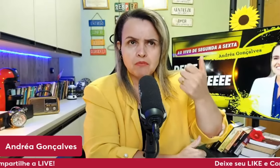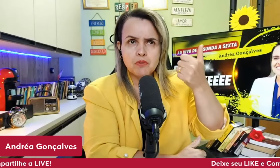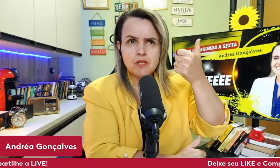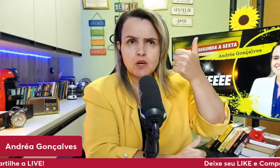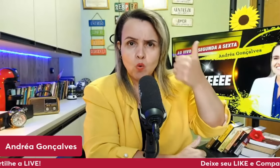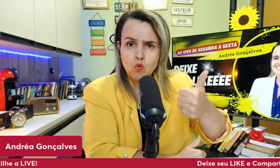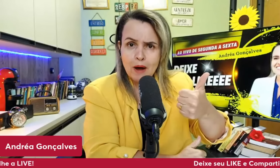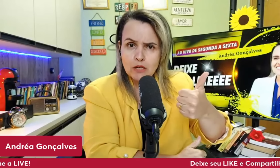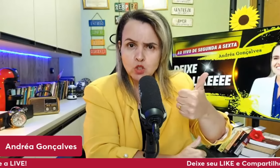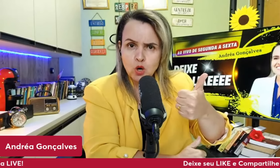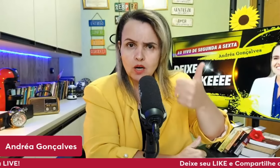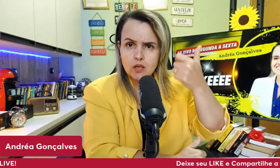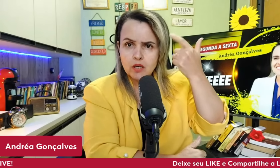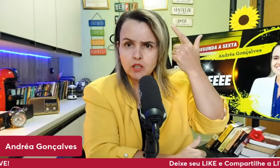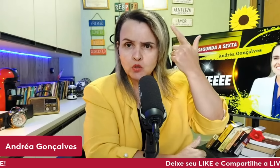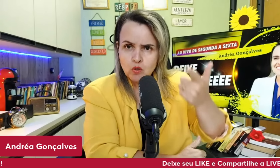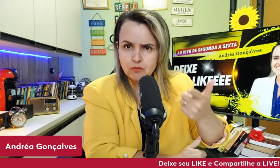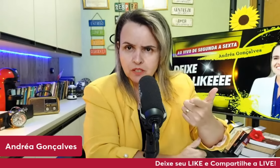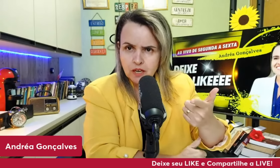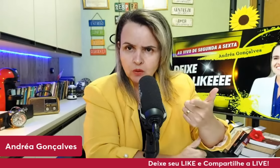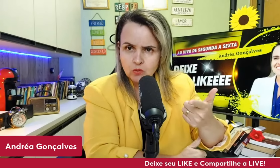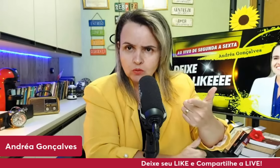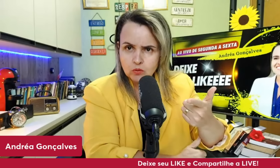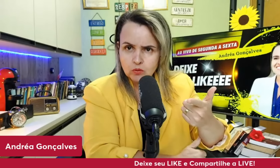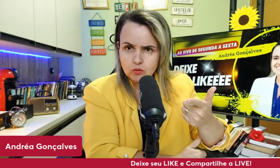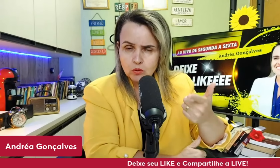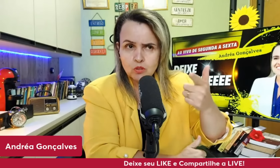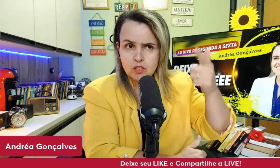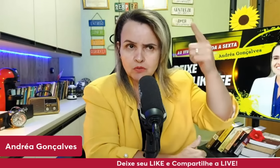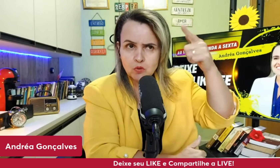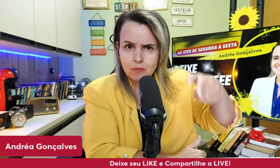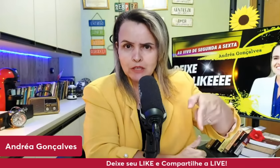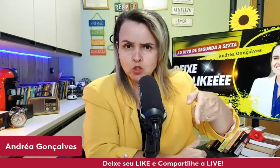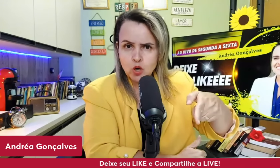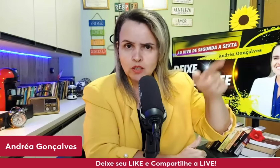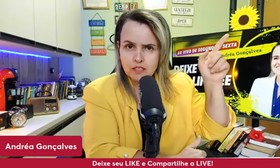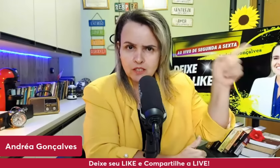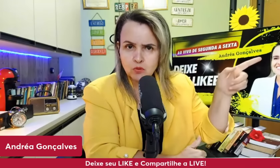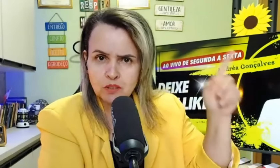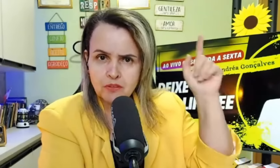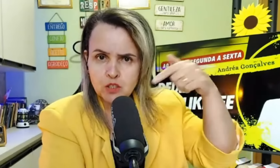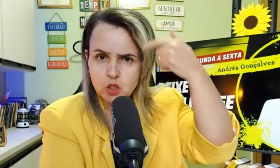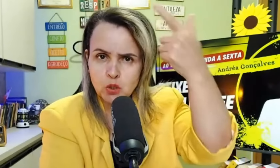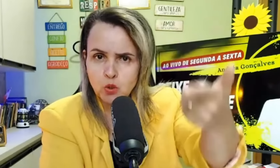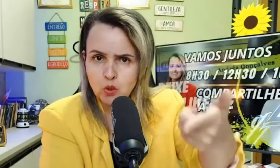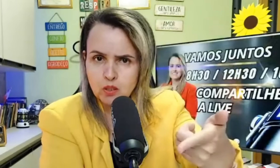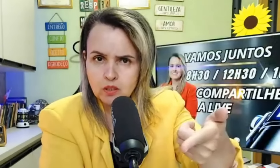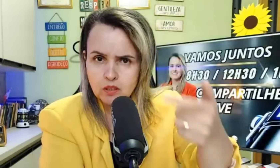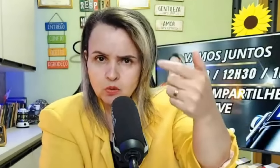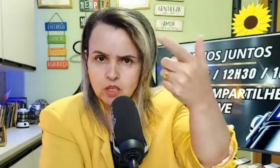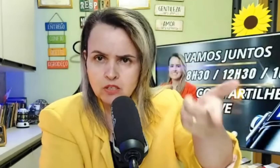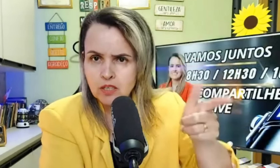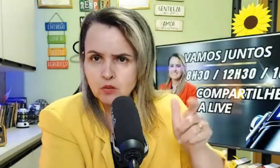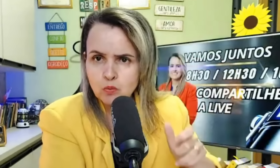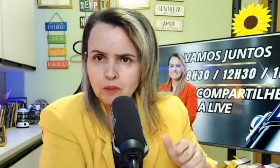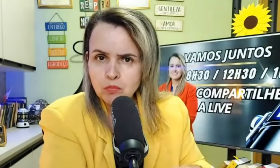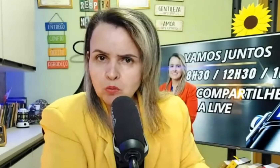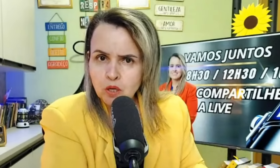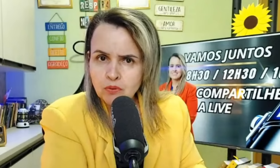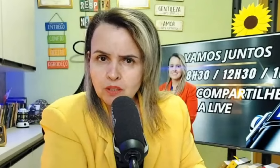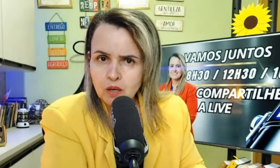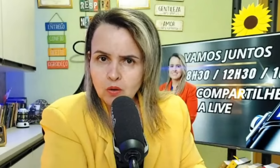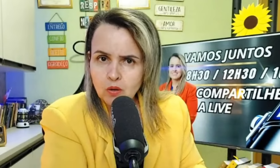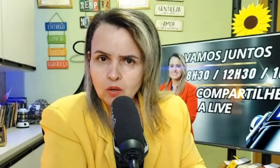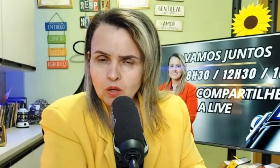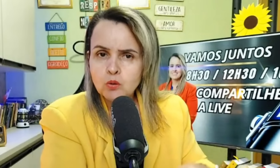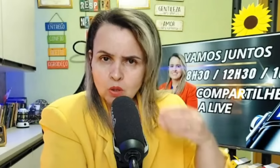do DF uma e um oficial inclusive o major na segunda-feira chorou na audiência lá no Supremo